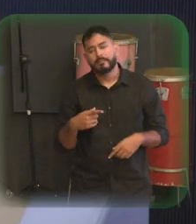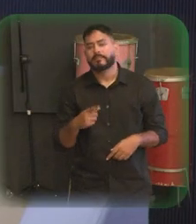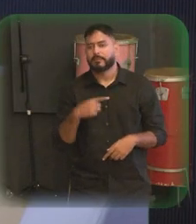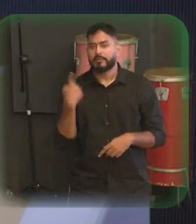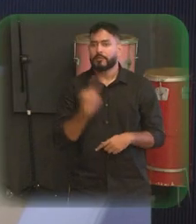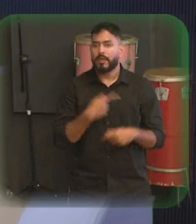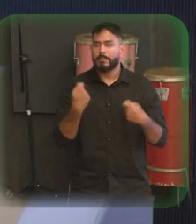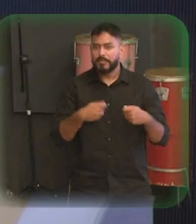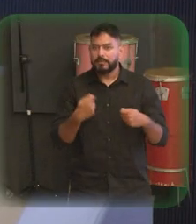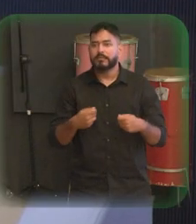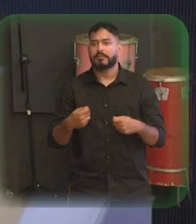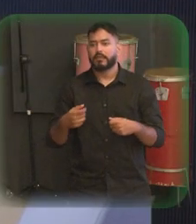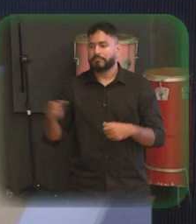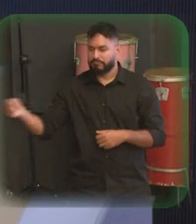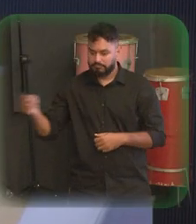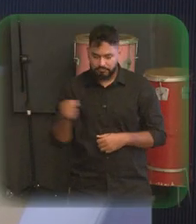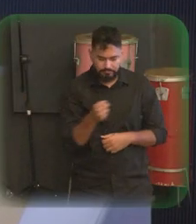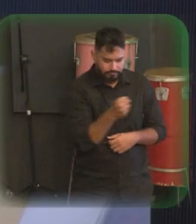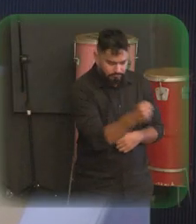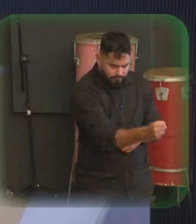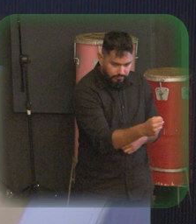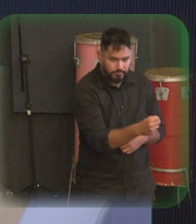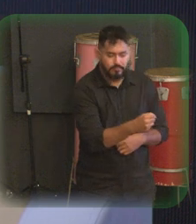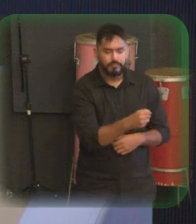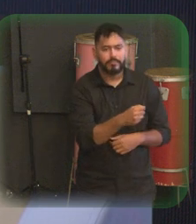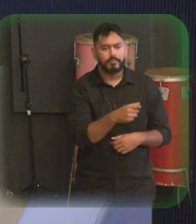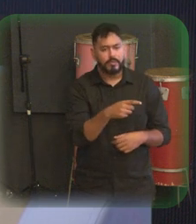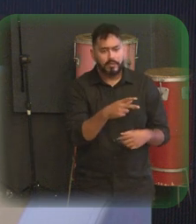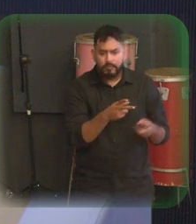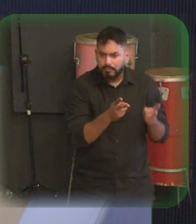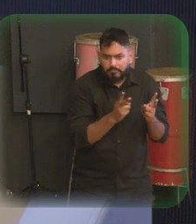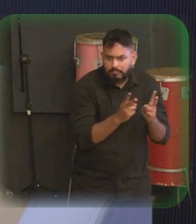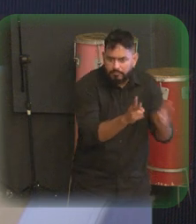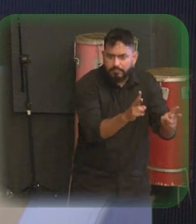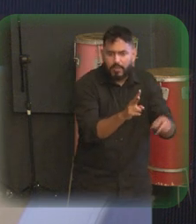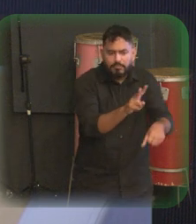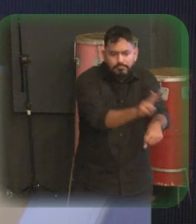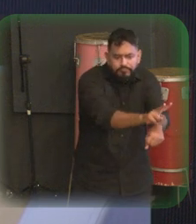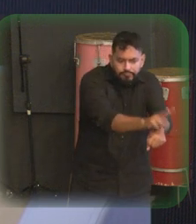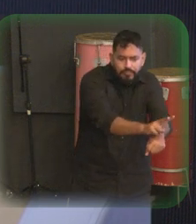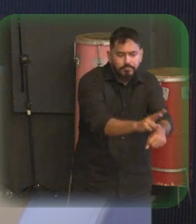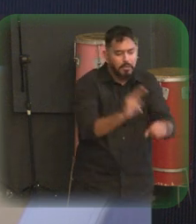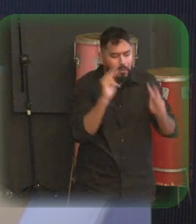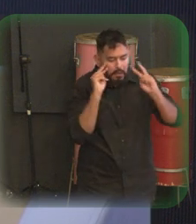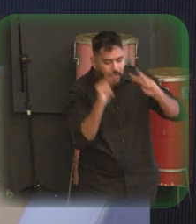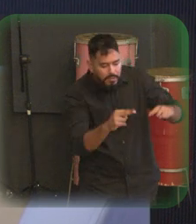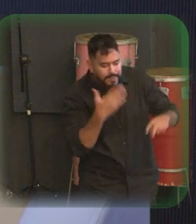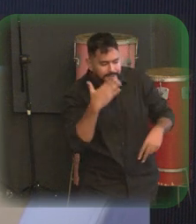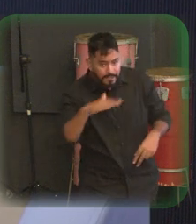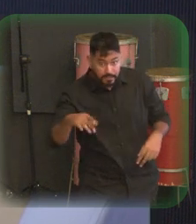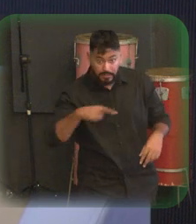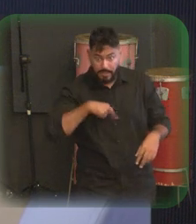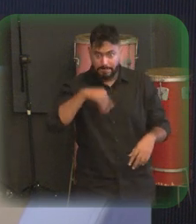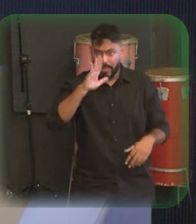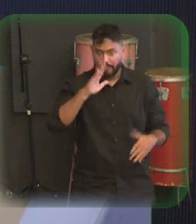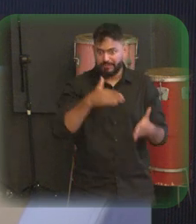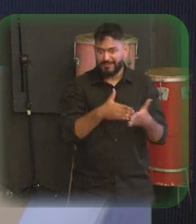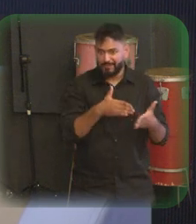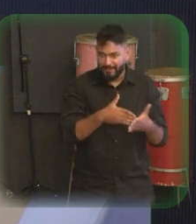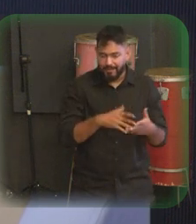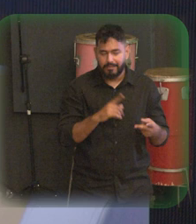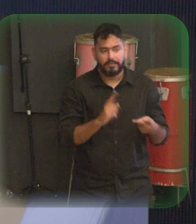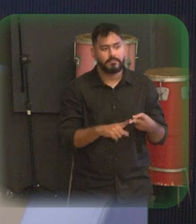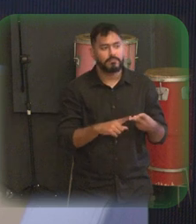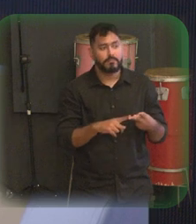colocá-los lá e atendê-los na sua integralidade, na sua plenitude. Olhando para as crianças que têm mais dificuldade, olhando